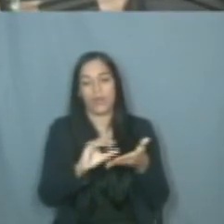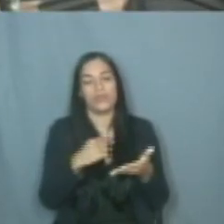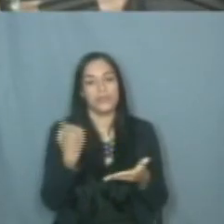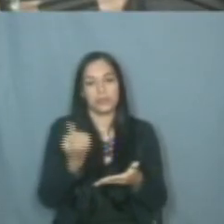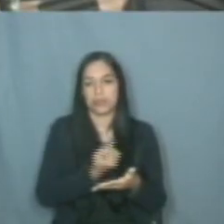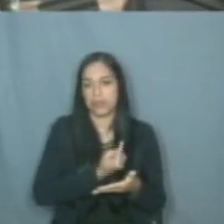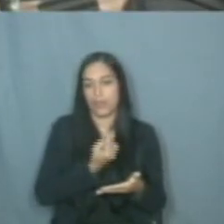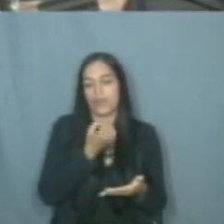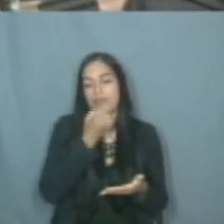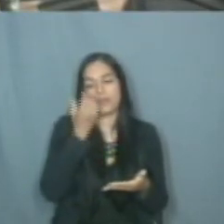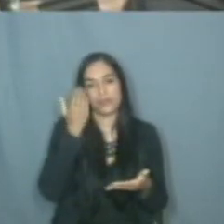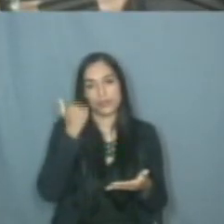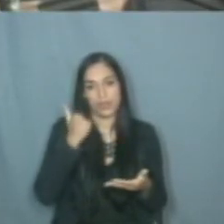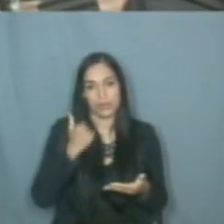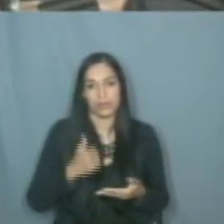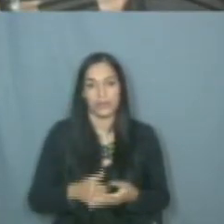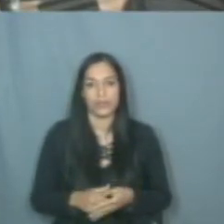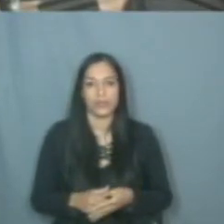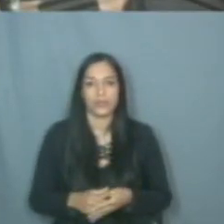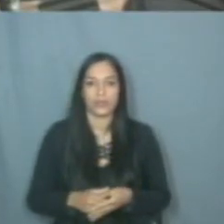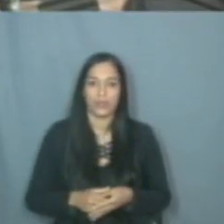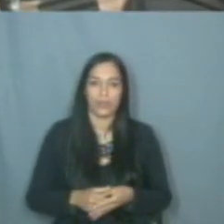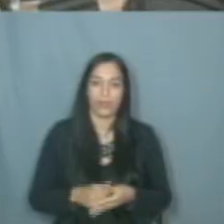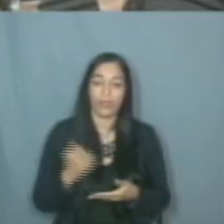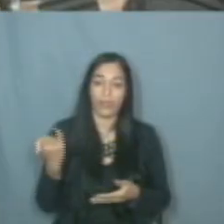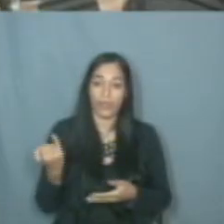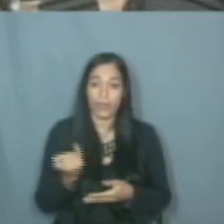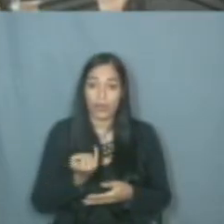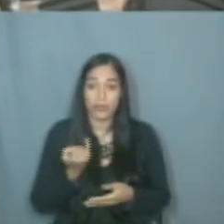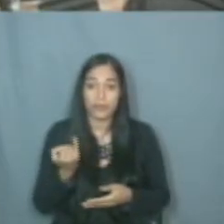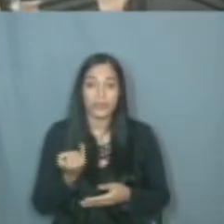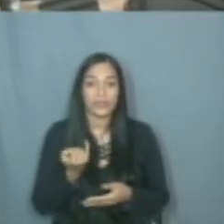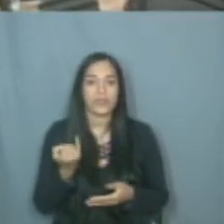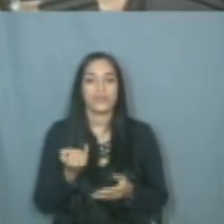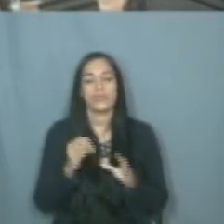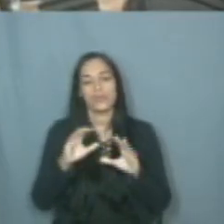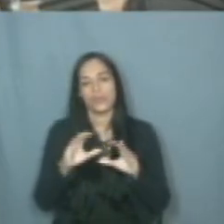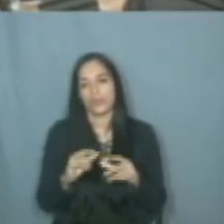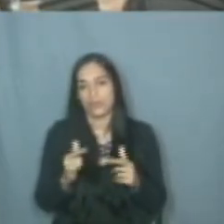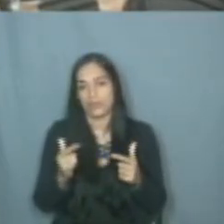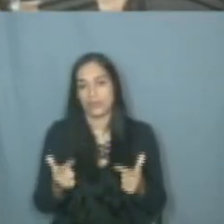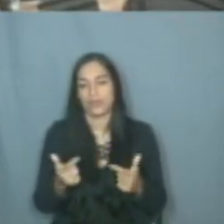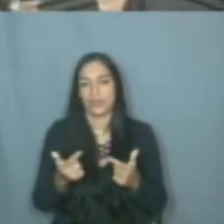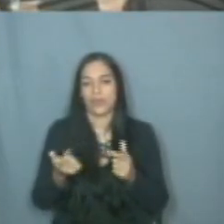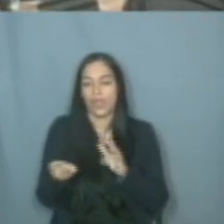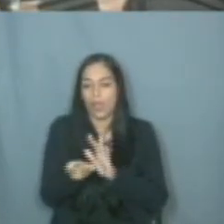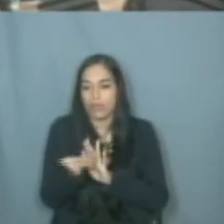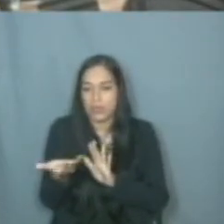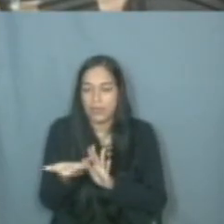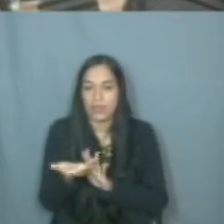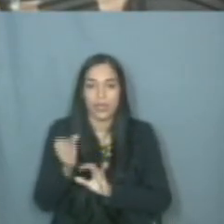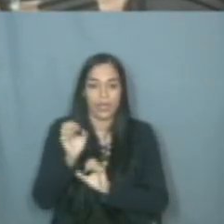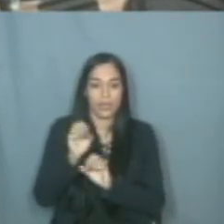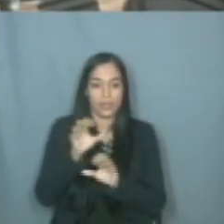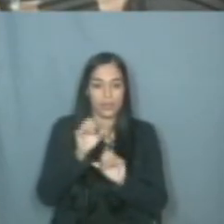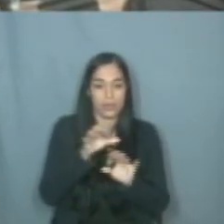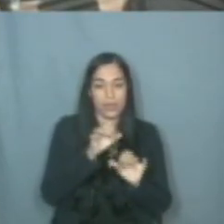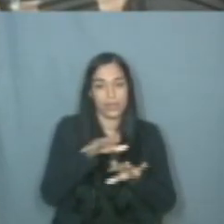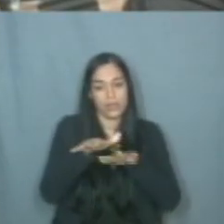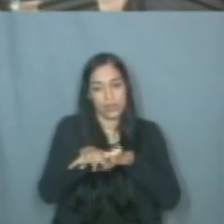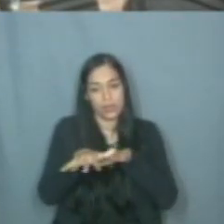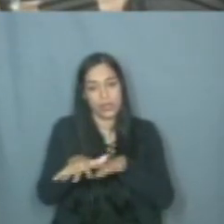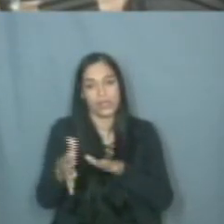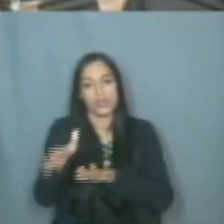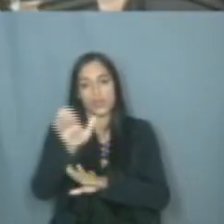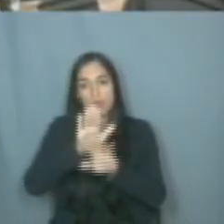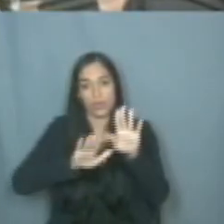conhece. Então é muito importante dar fluidez, sem perder de vista, claro, a educação do trânsito, né, o cuidado